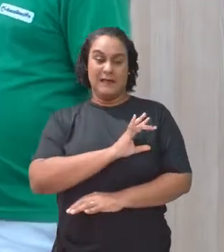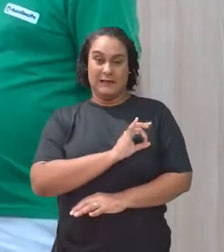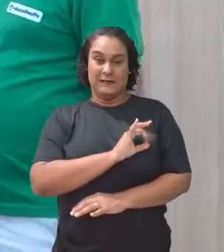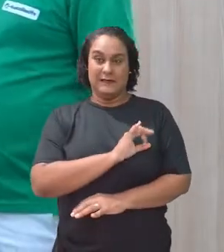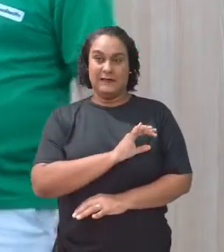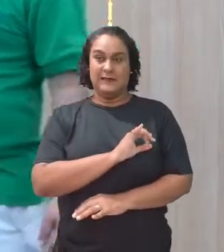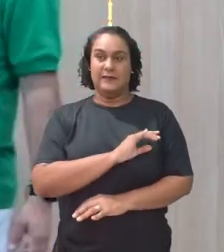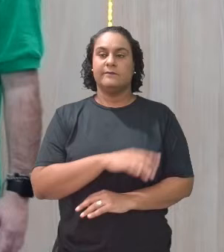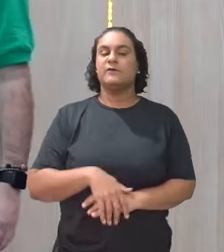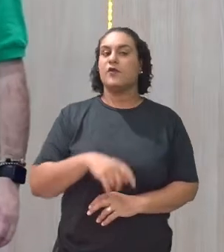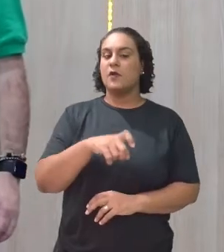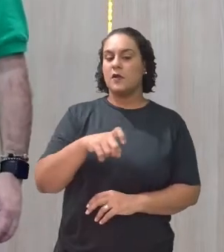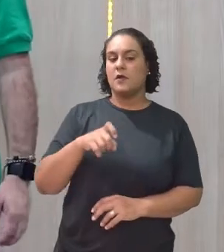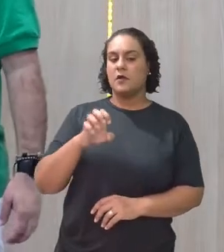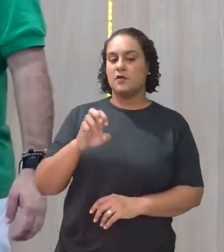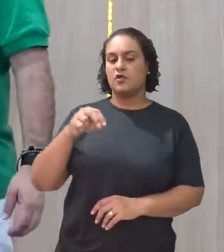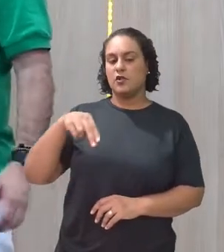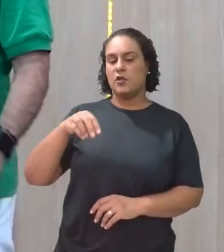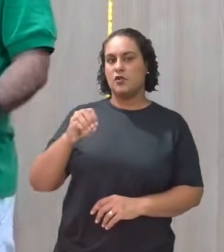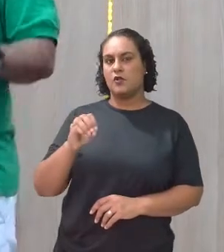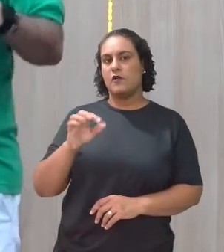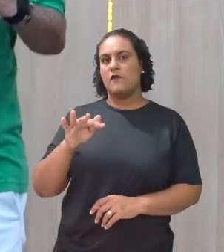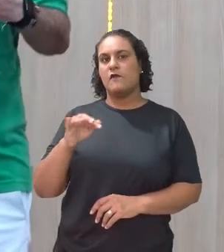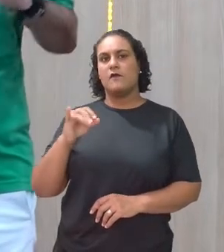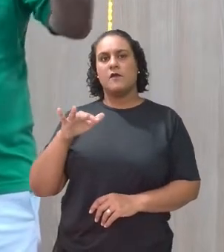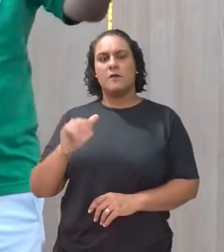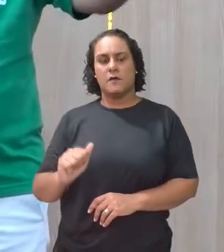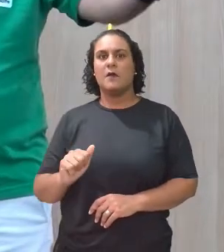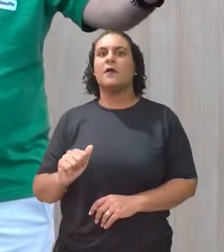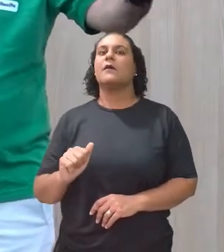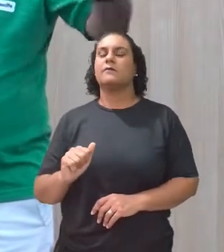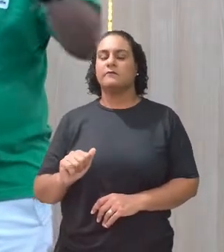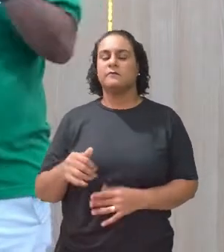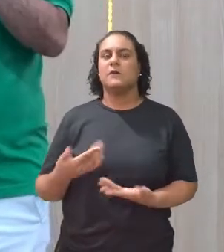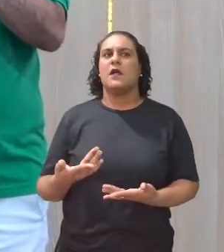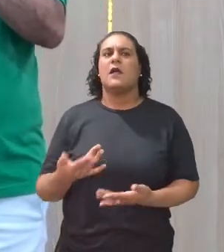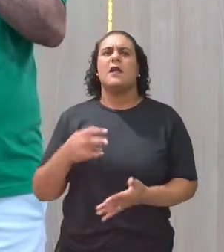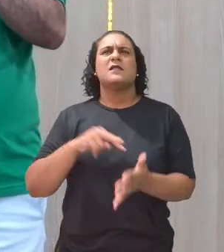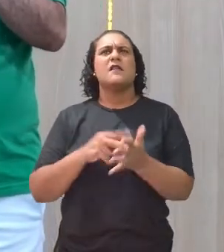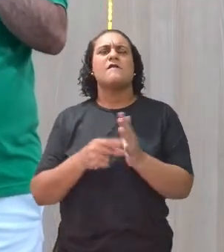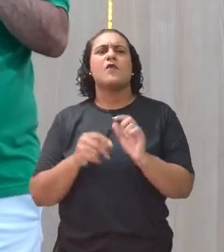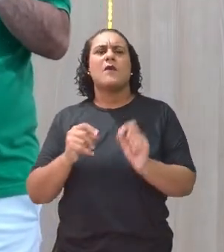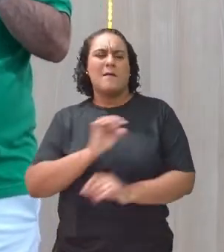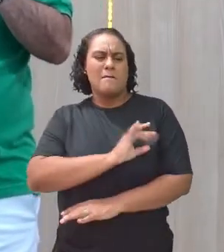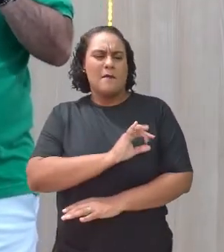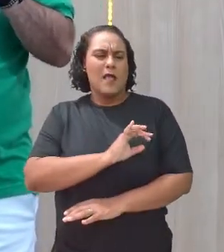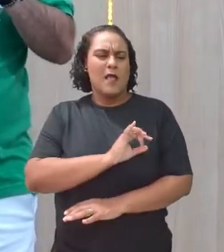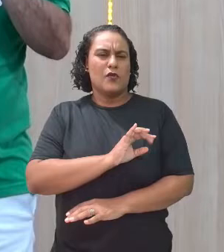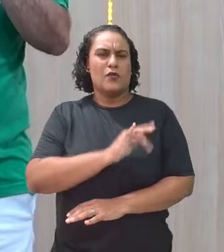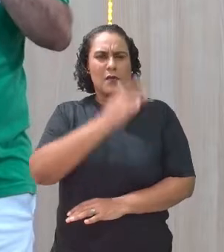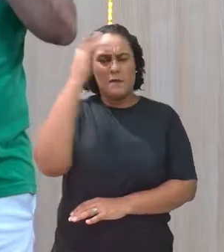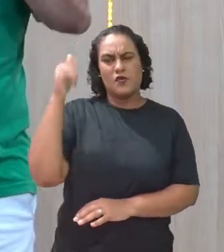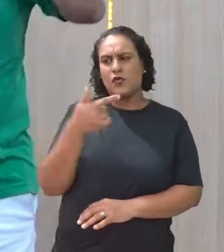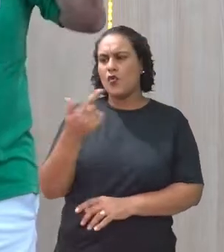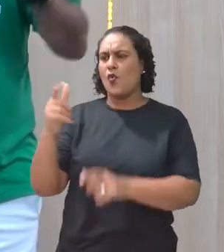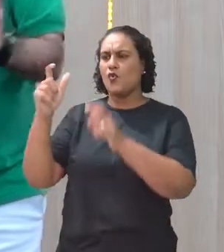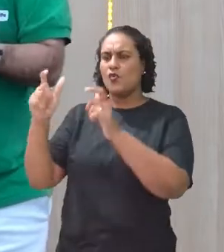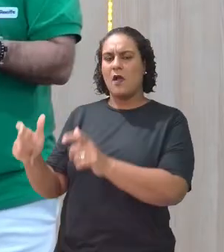Então, xenofobia, ao pé da letra, seria medo do estrangeiro. É uma forma de aversão, uma forma